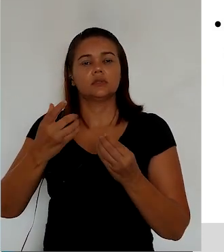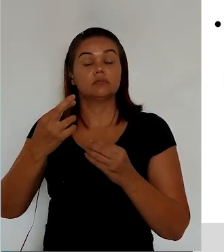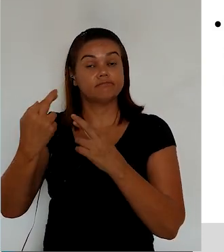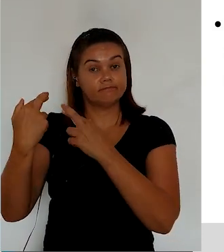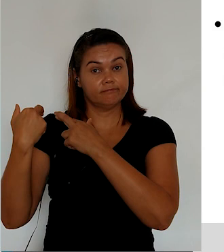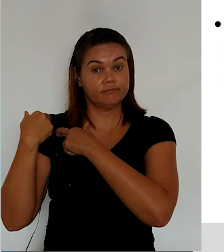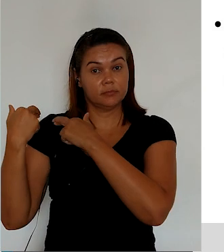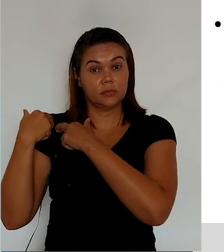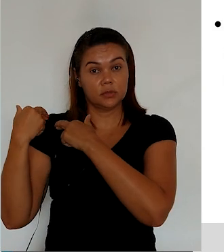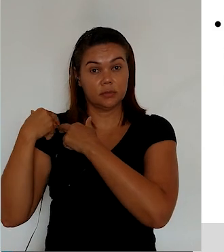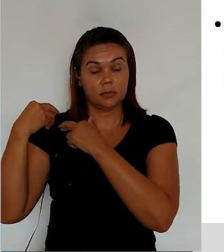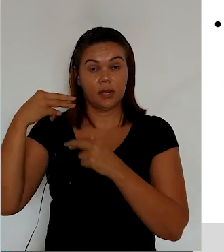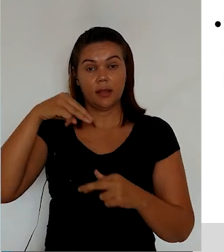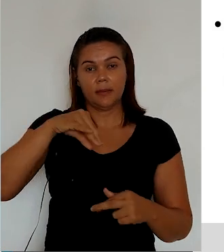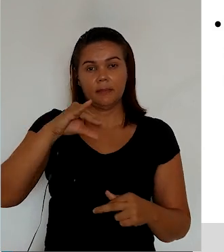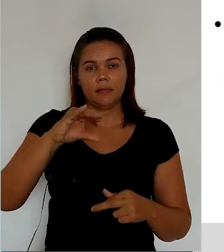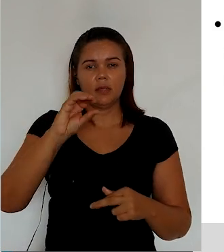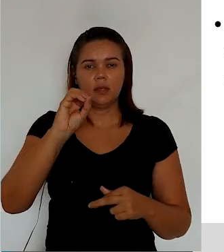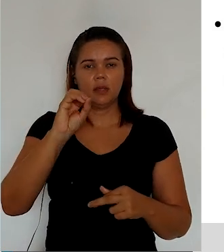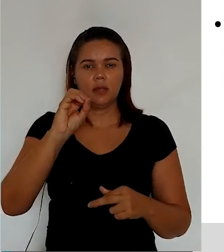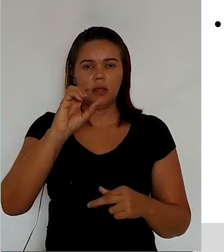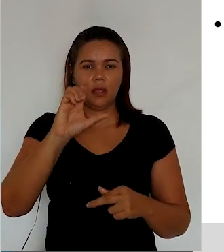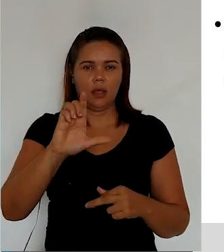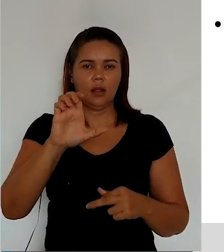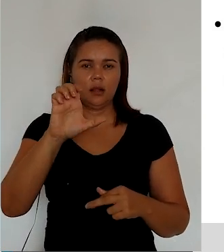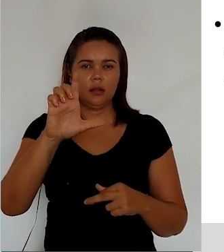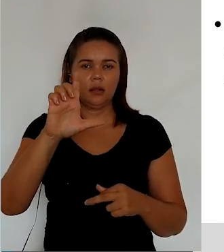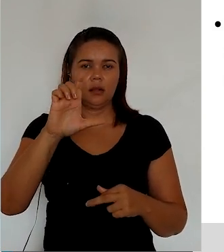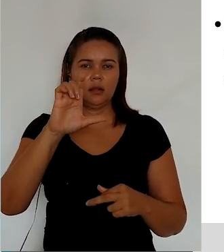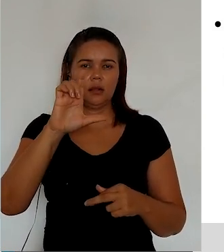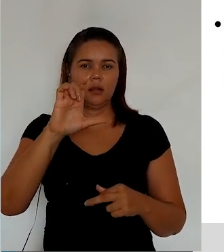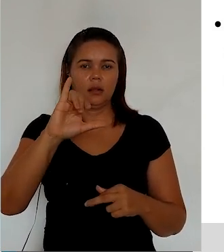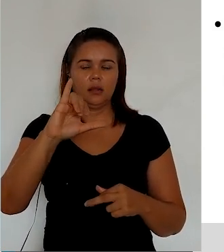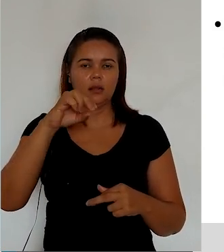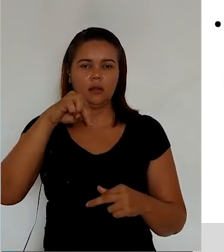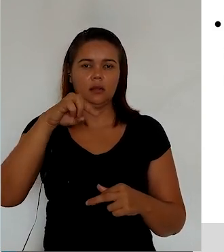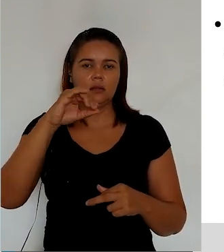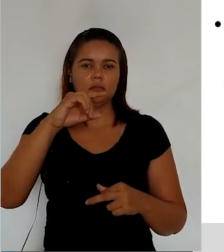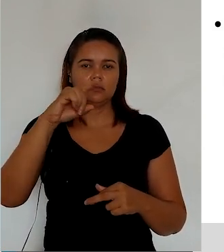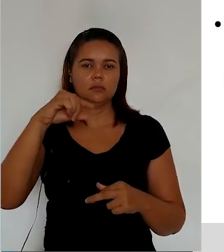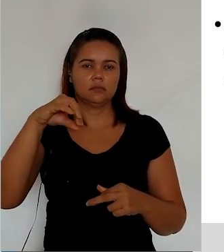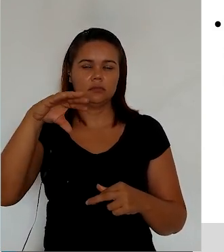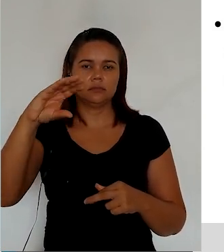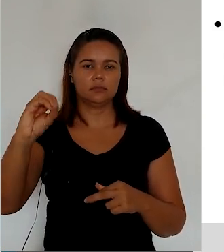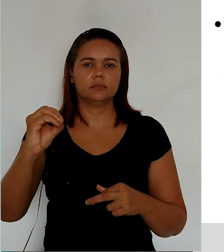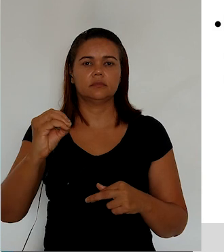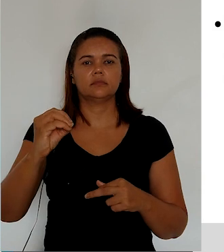dos axônios, conforme dito anteriormente.